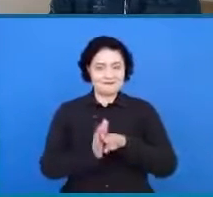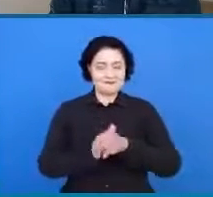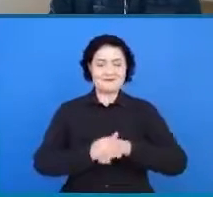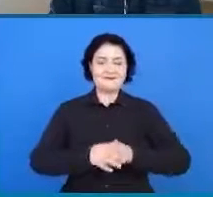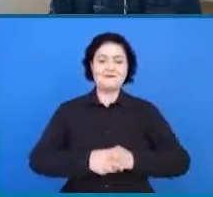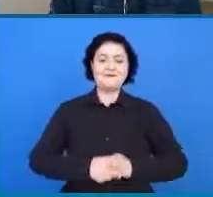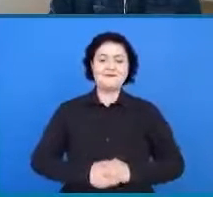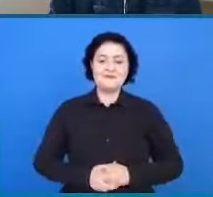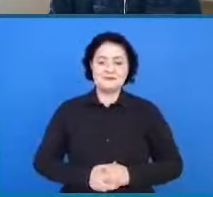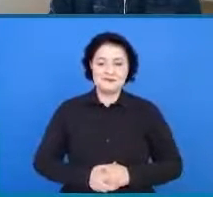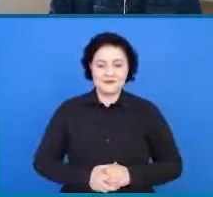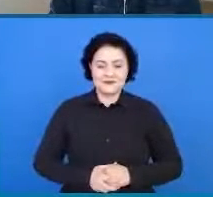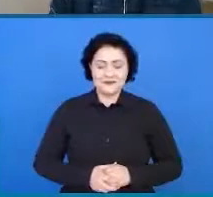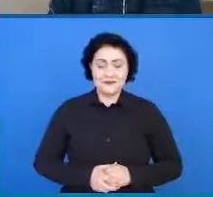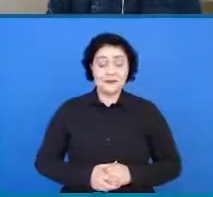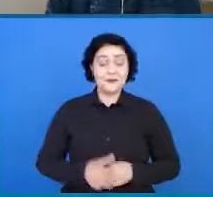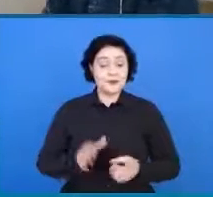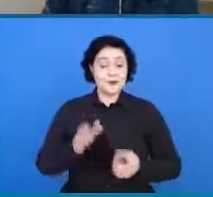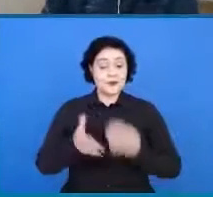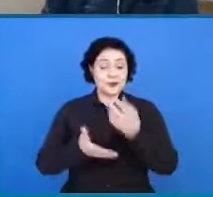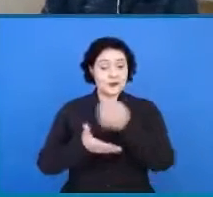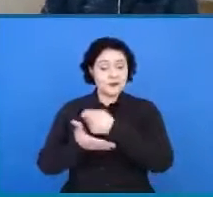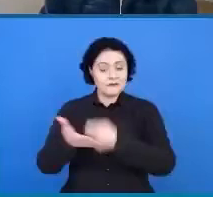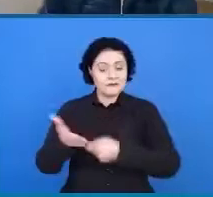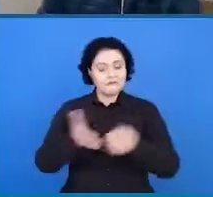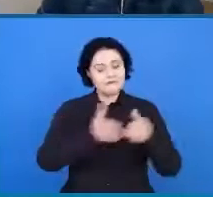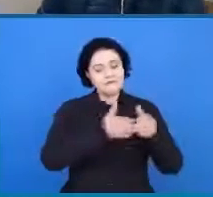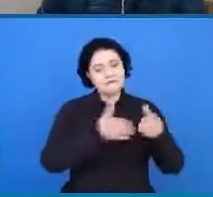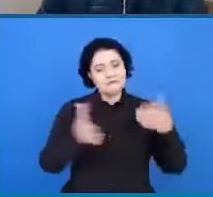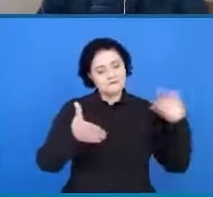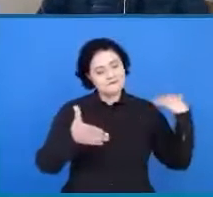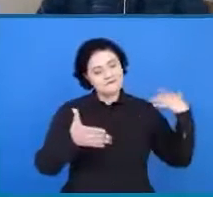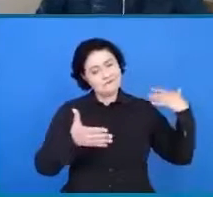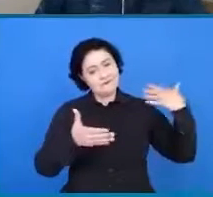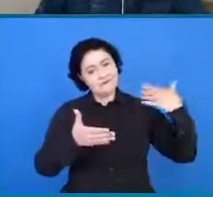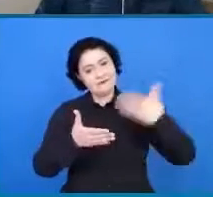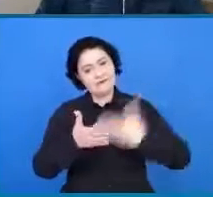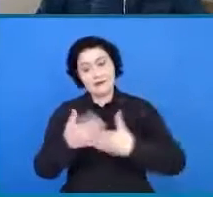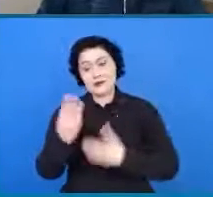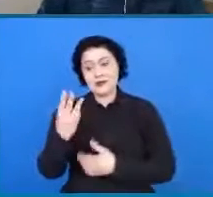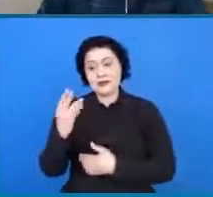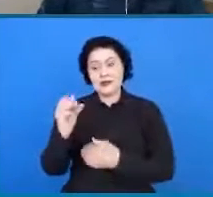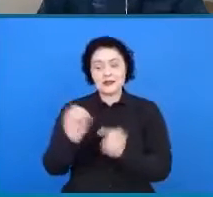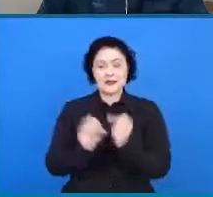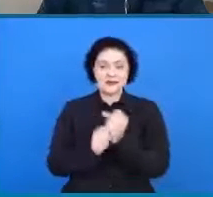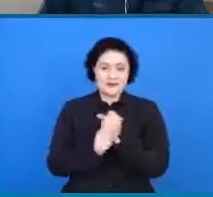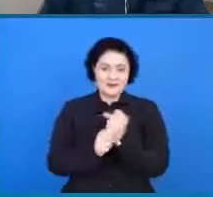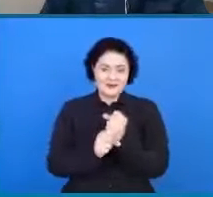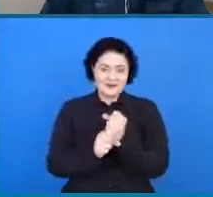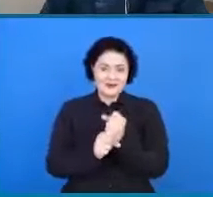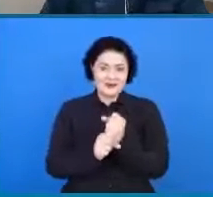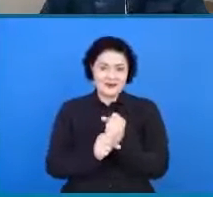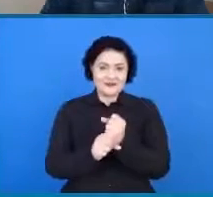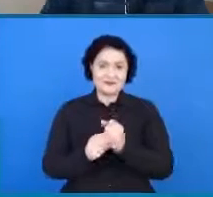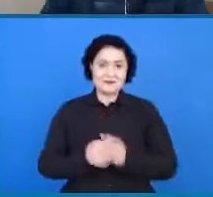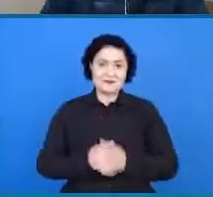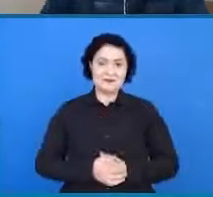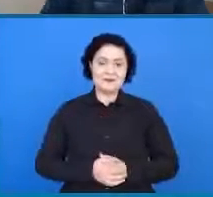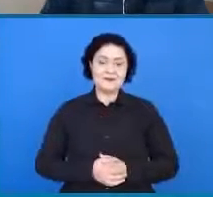cinco mil textos produzidos ao longo desses 30 anos é